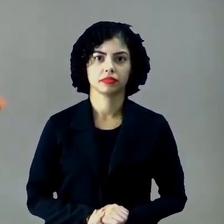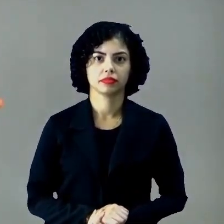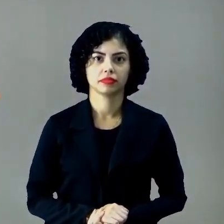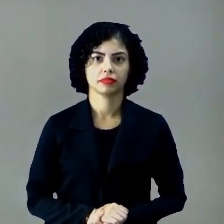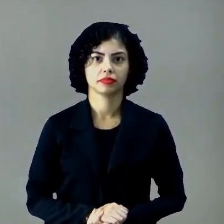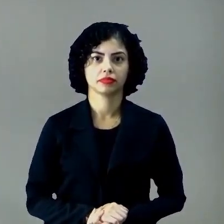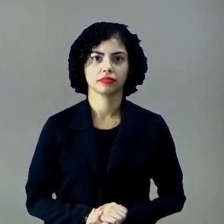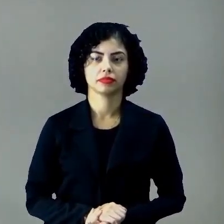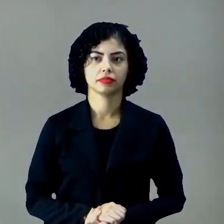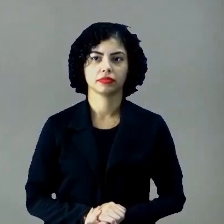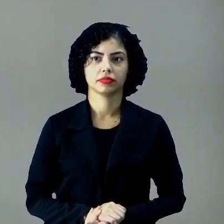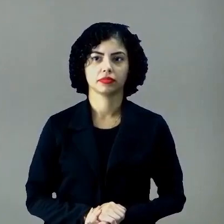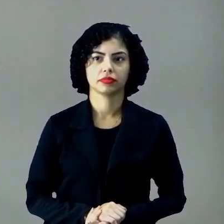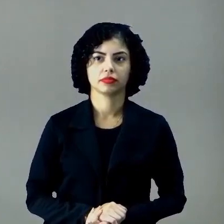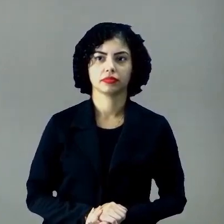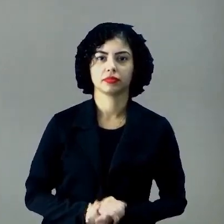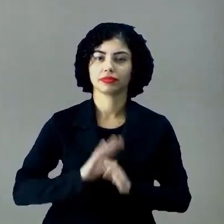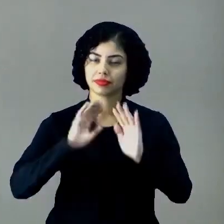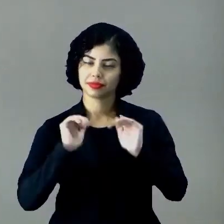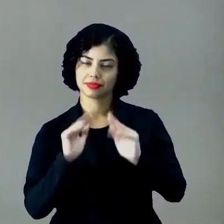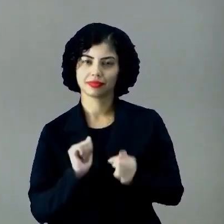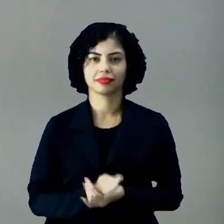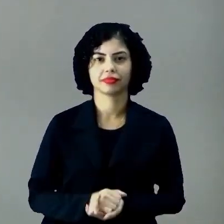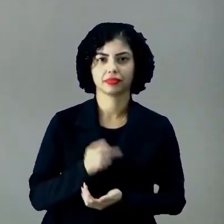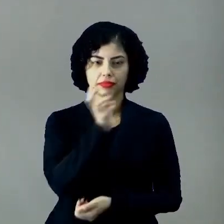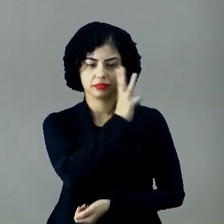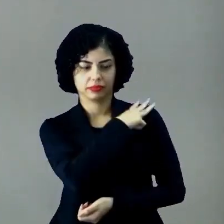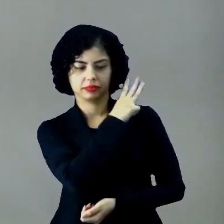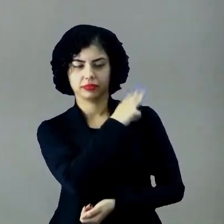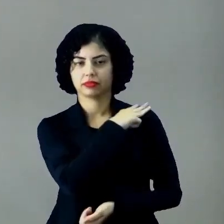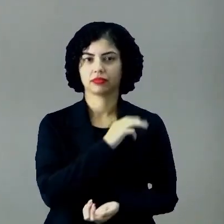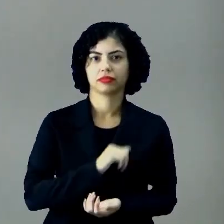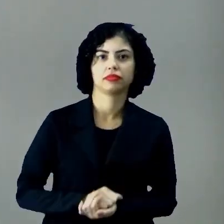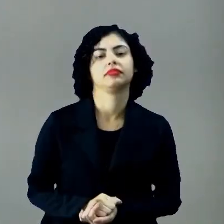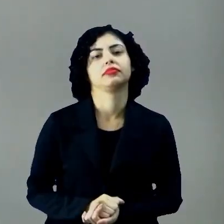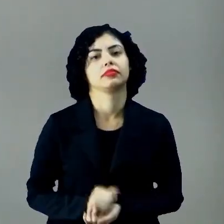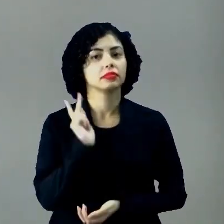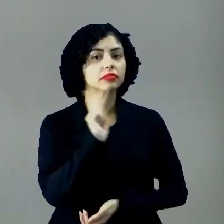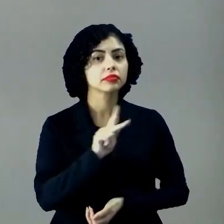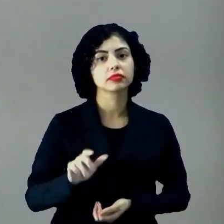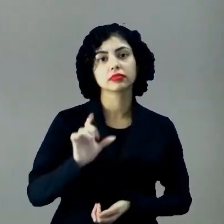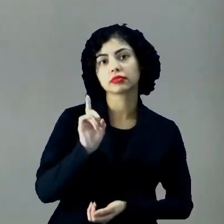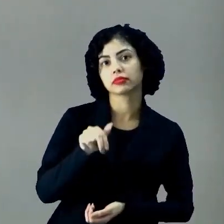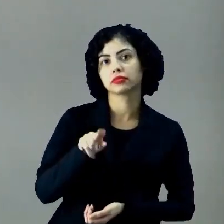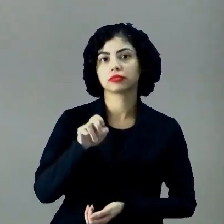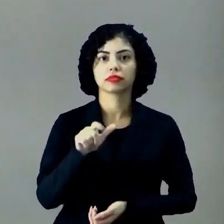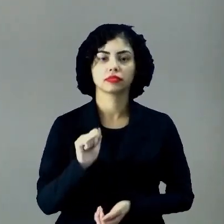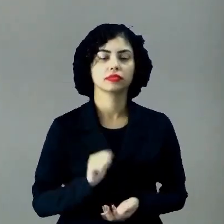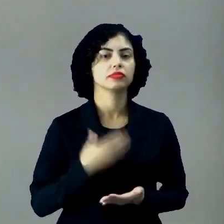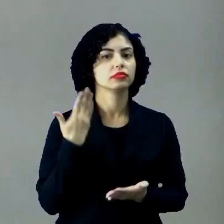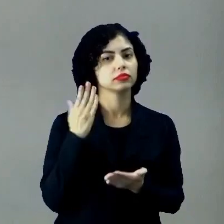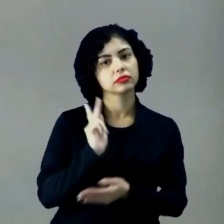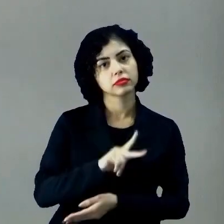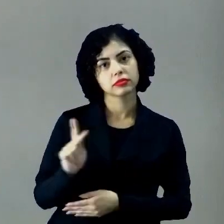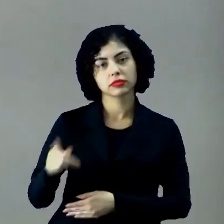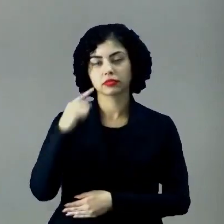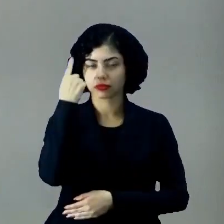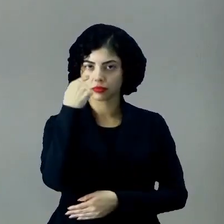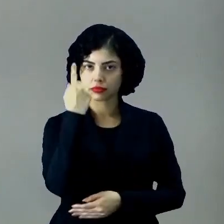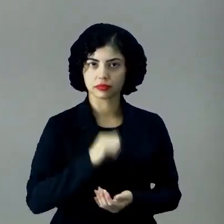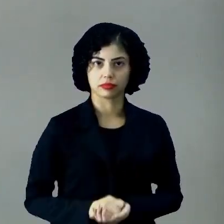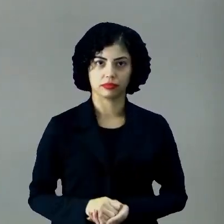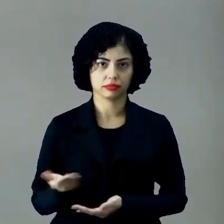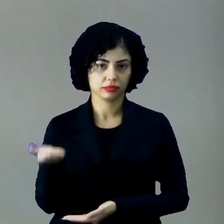Vamos estudar Olá galera da terceira série do Ensino Médio sou professor Daniel professor de língua espanhola